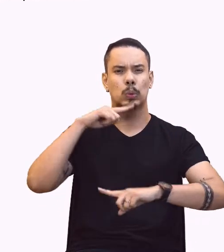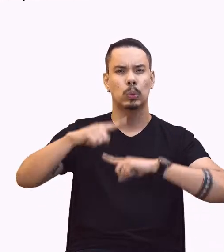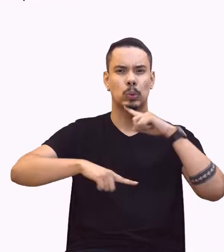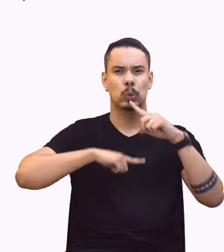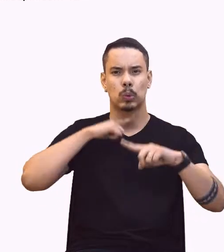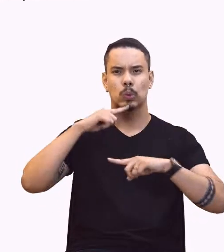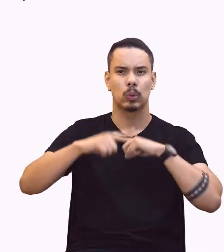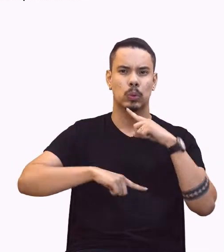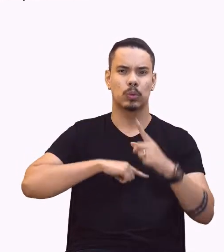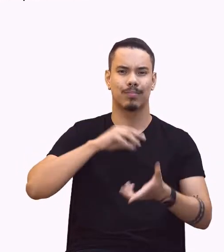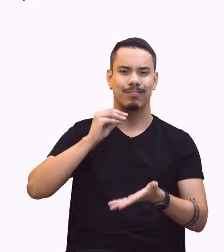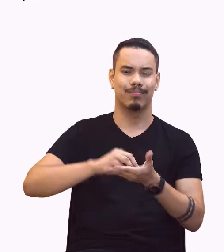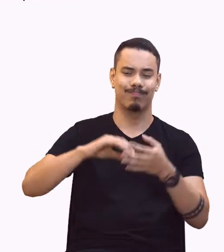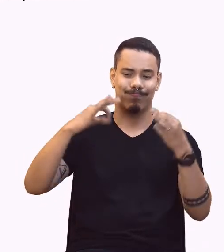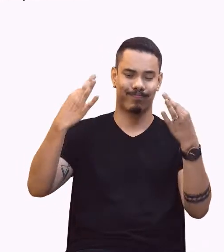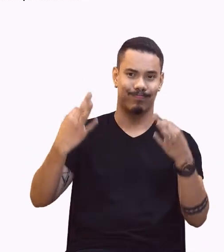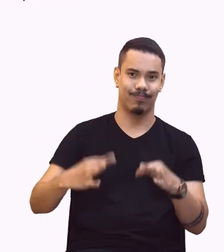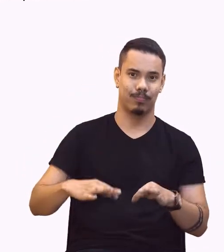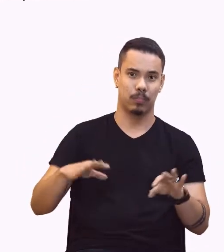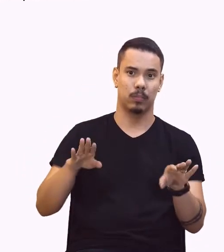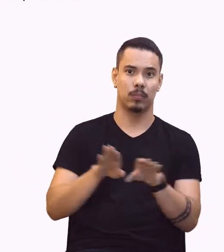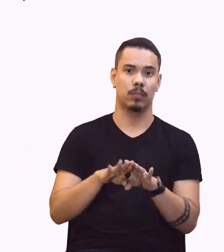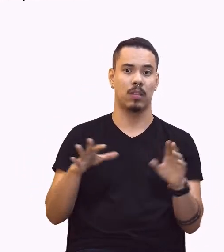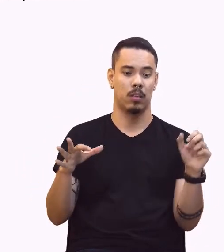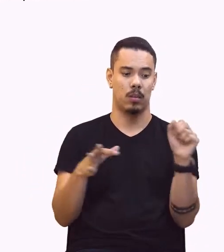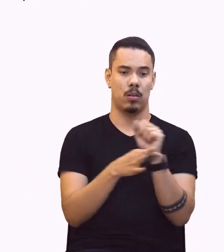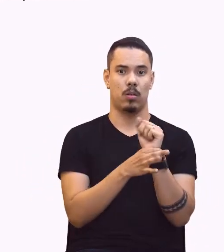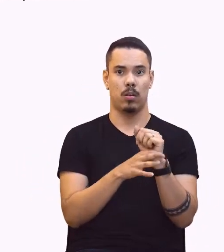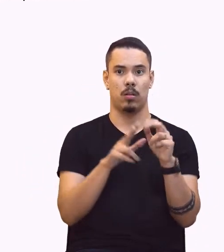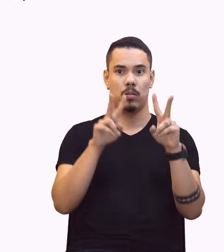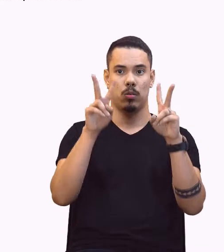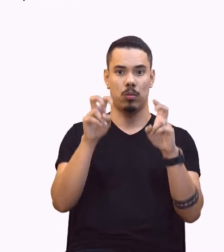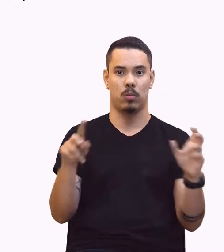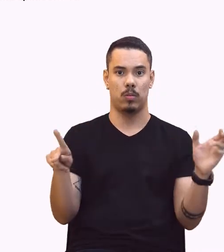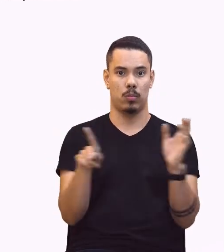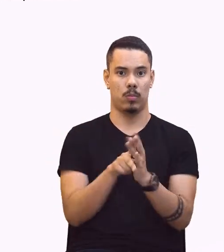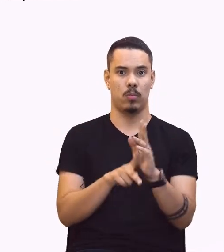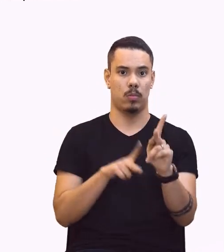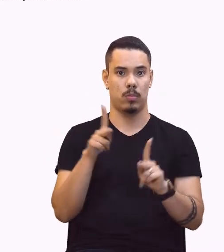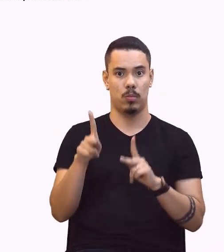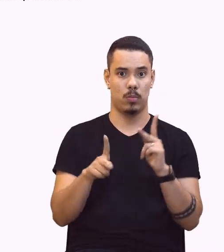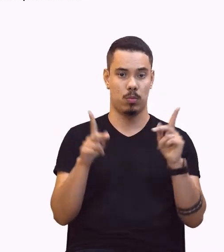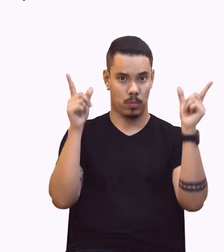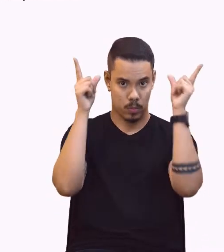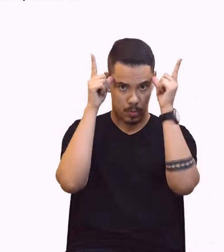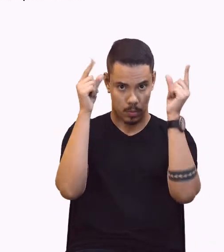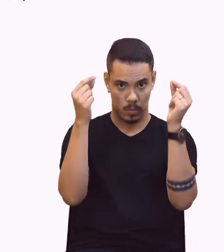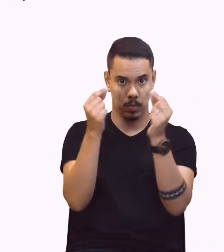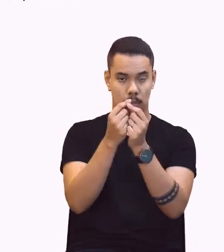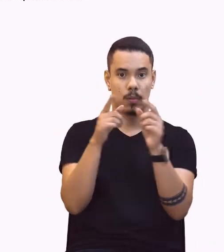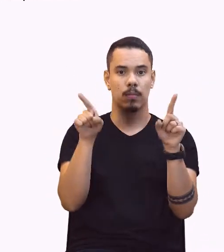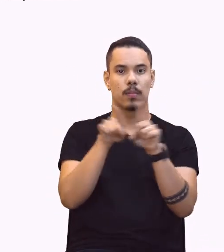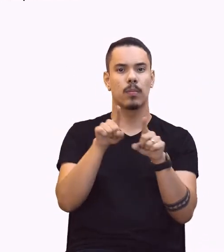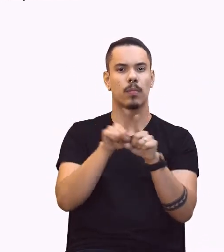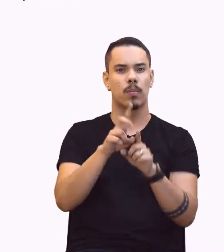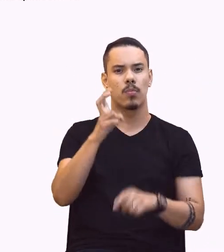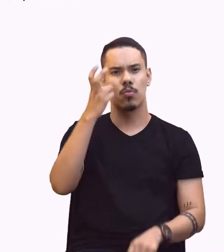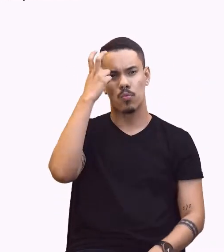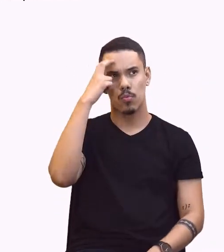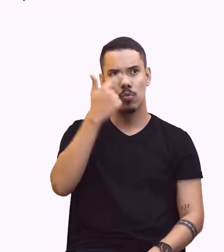incertezas e muitas inseguranças em relação ao povo grego e também em relação às outras culturas. Por